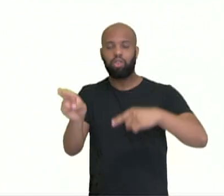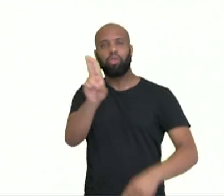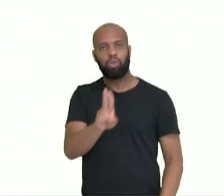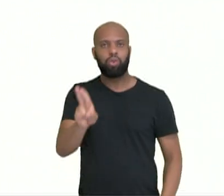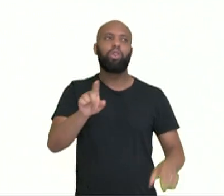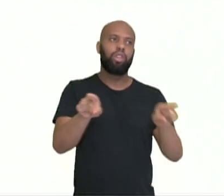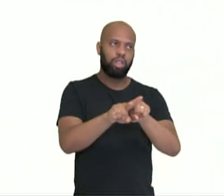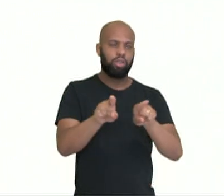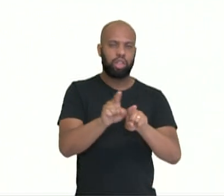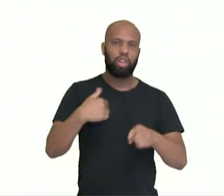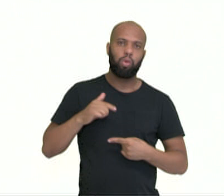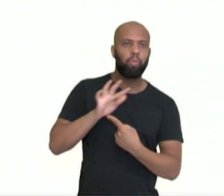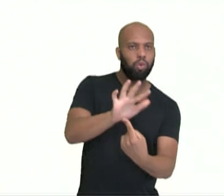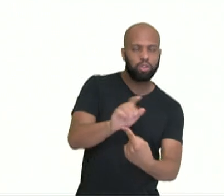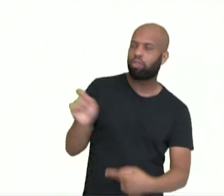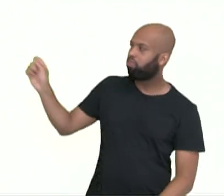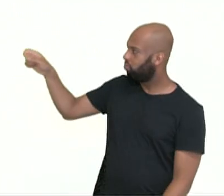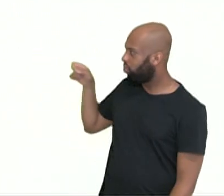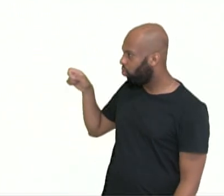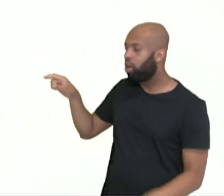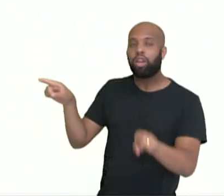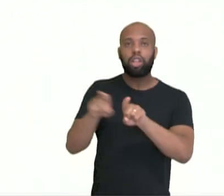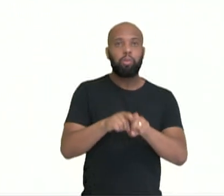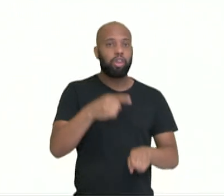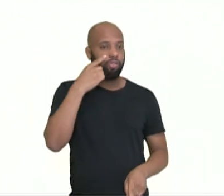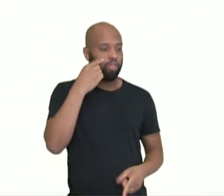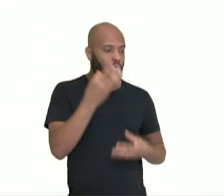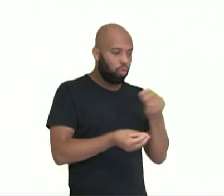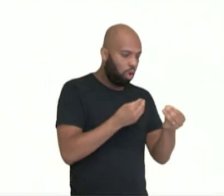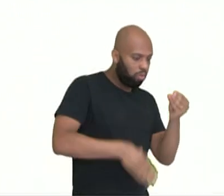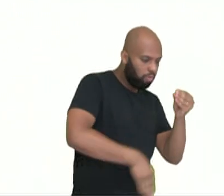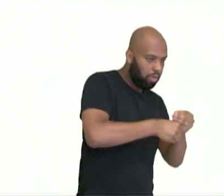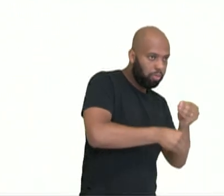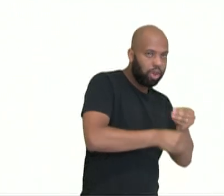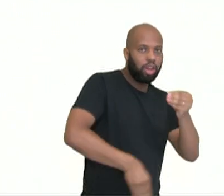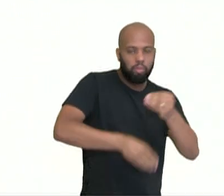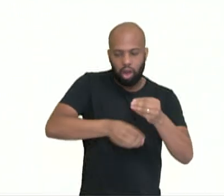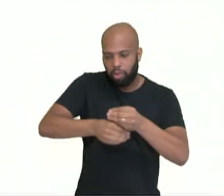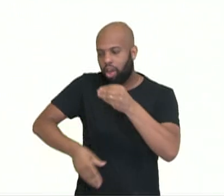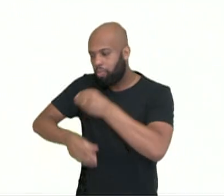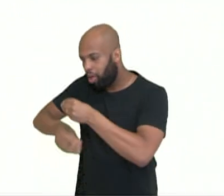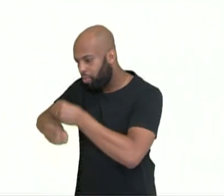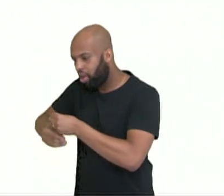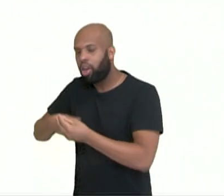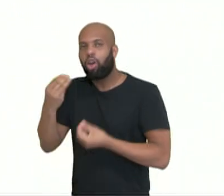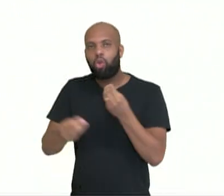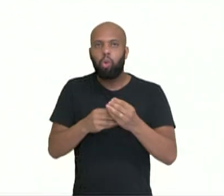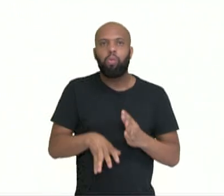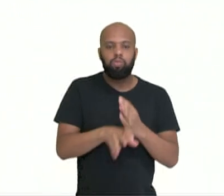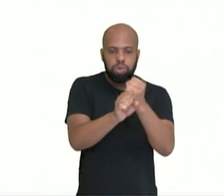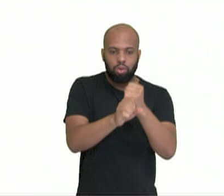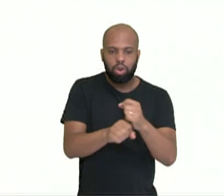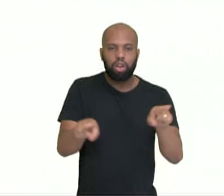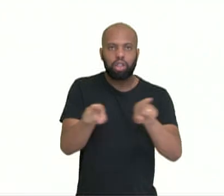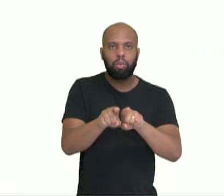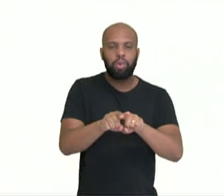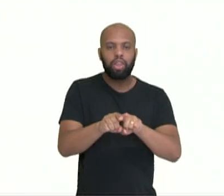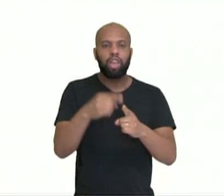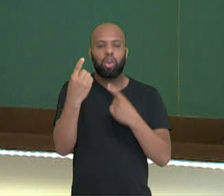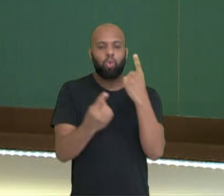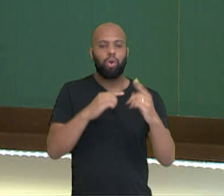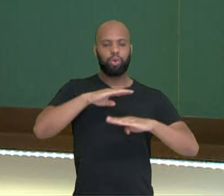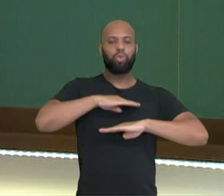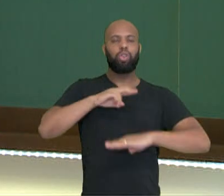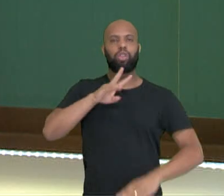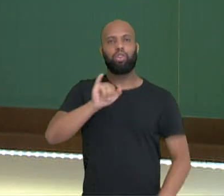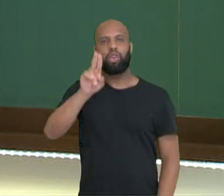aqui no quadro. Nós vimos acréscimos sucessivos, o que são e como calcularmos e em que situação a gente vai usar